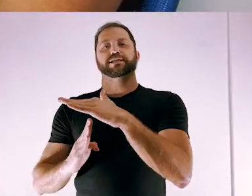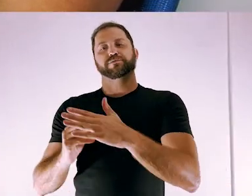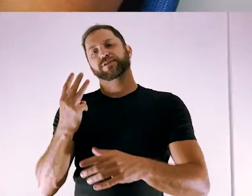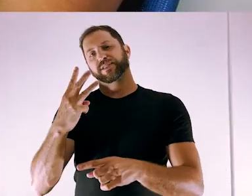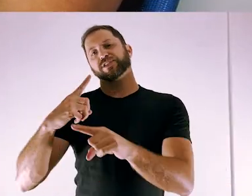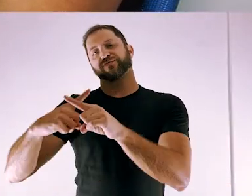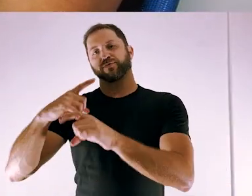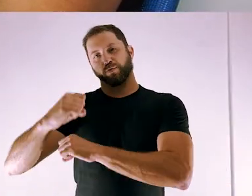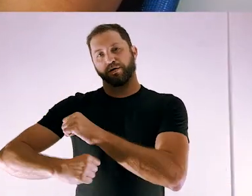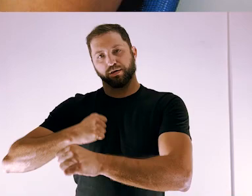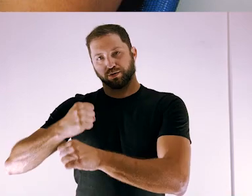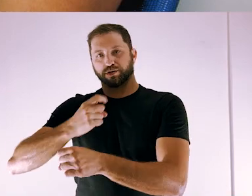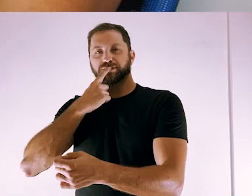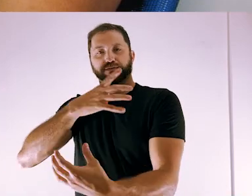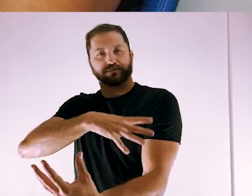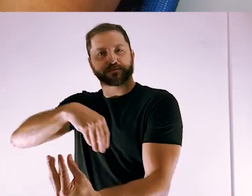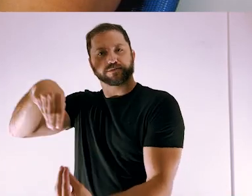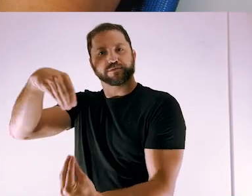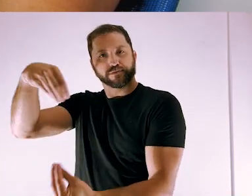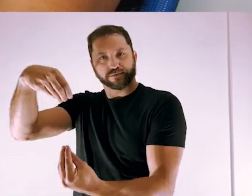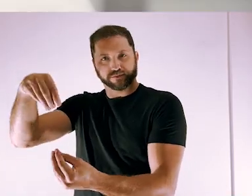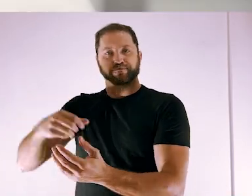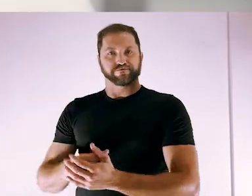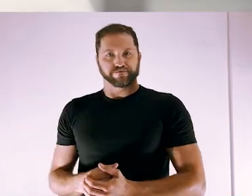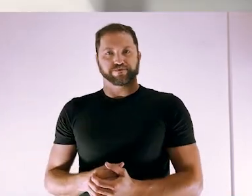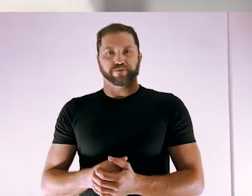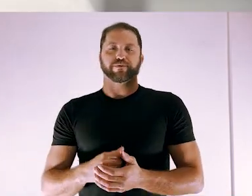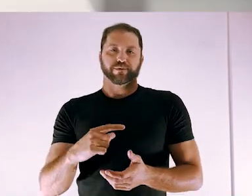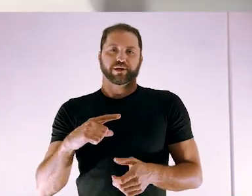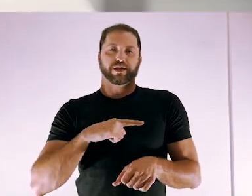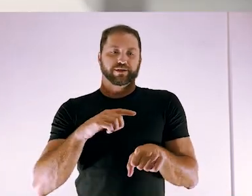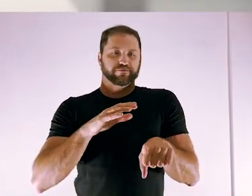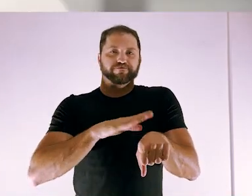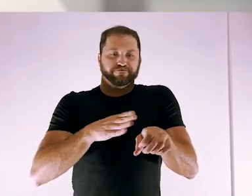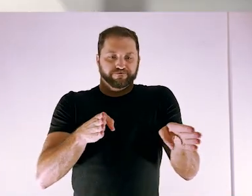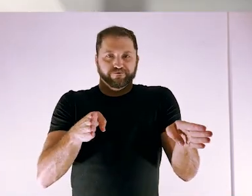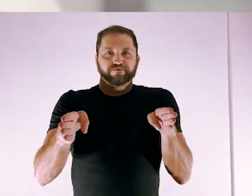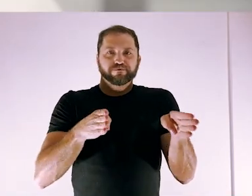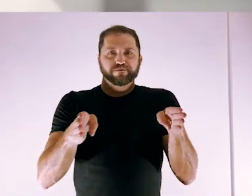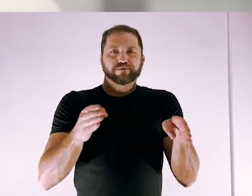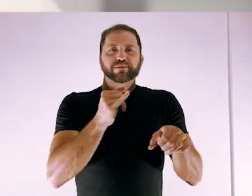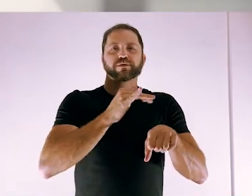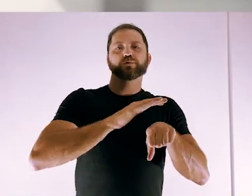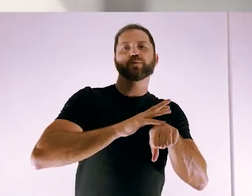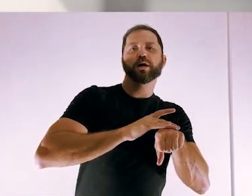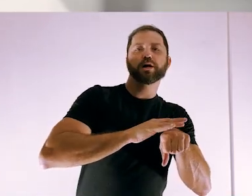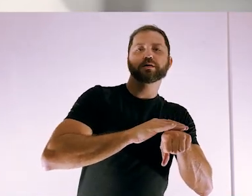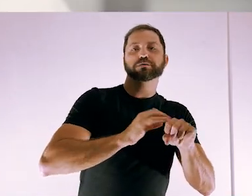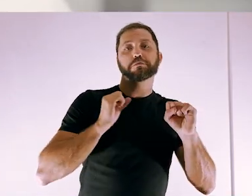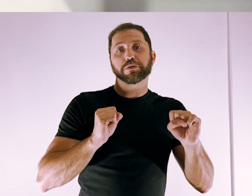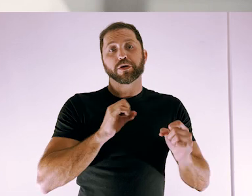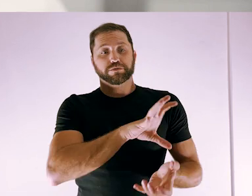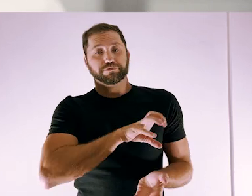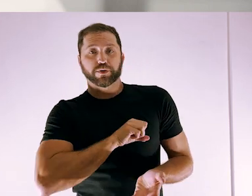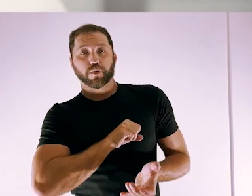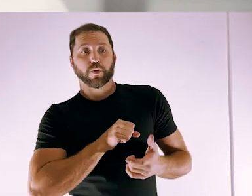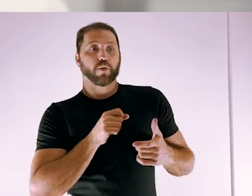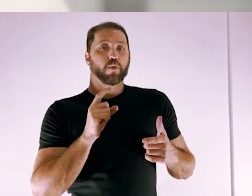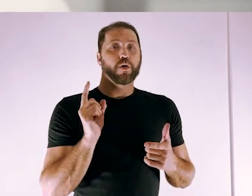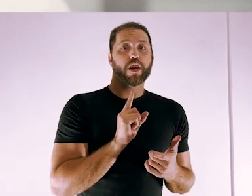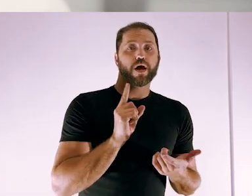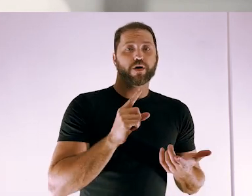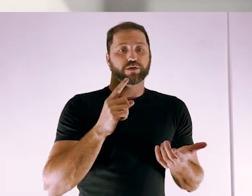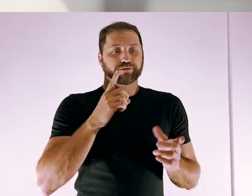de 3 doações no período de 1 ano. Também há uma janela imunológica, que é o período em que uma